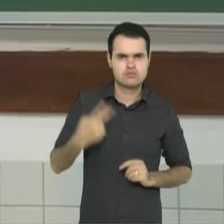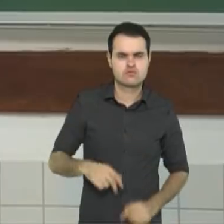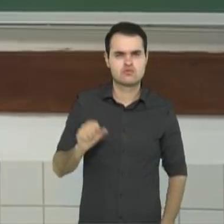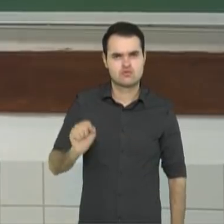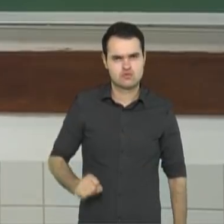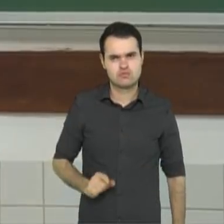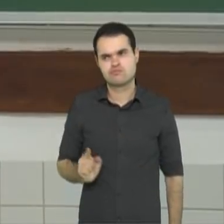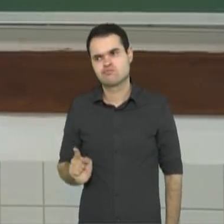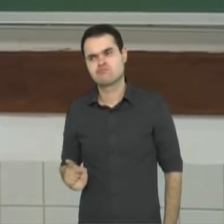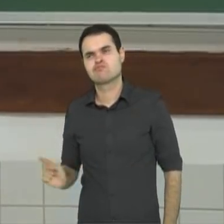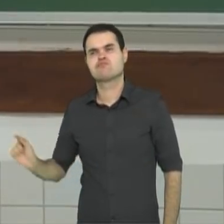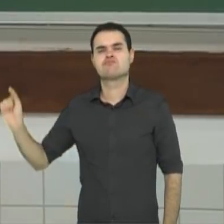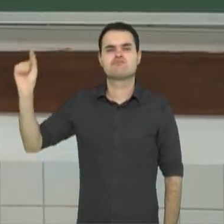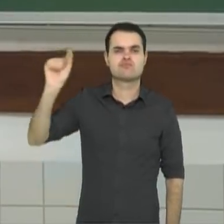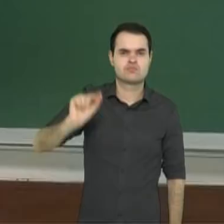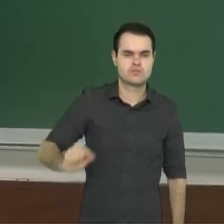sul.